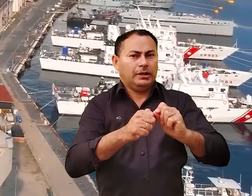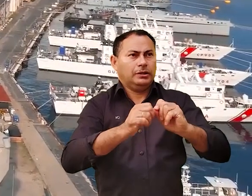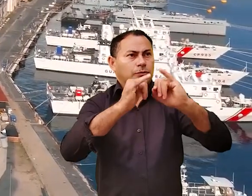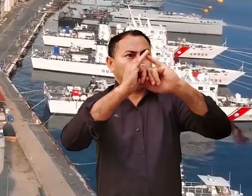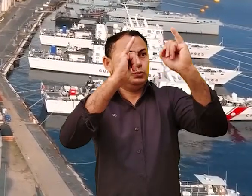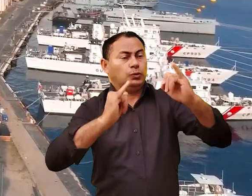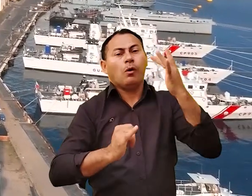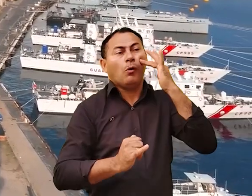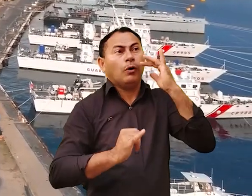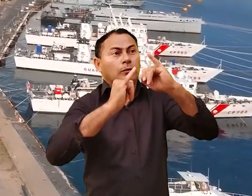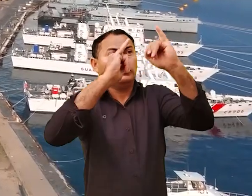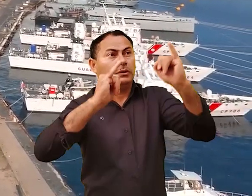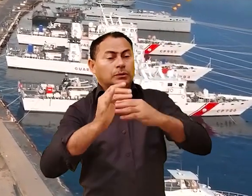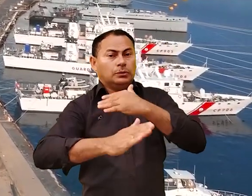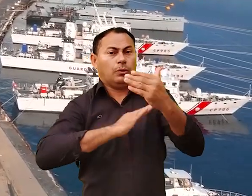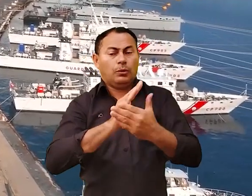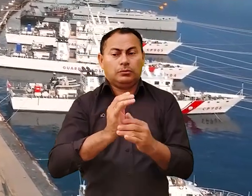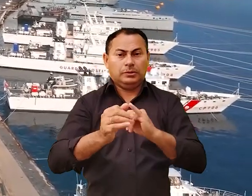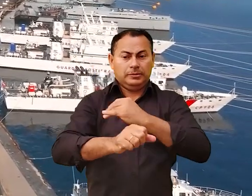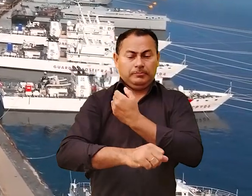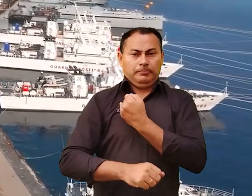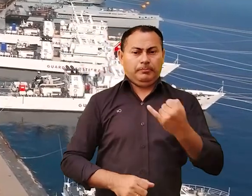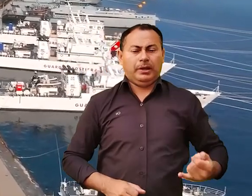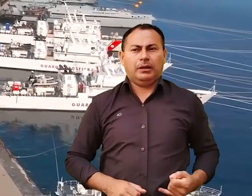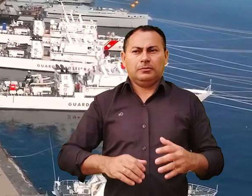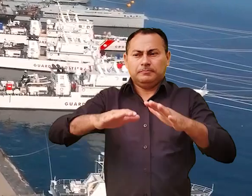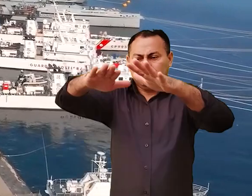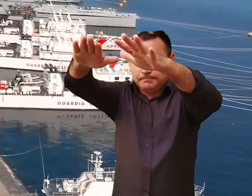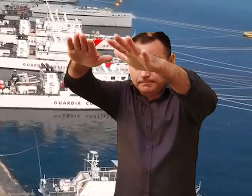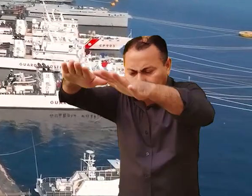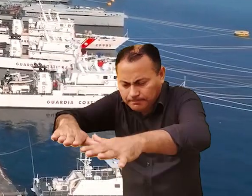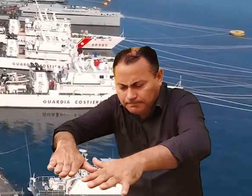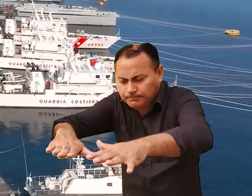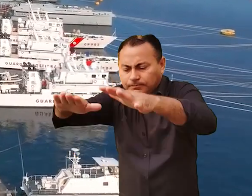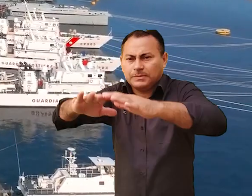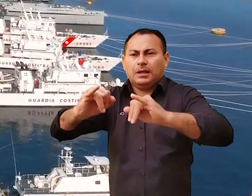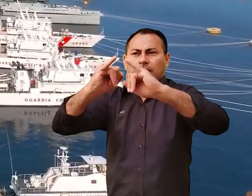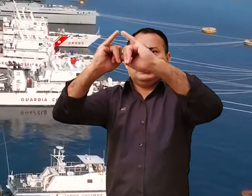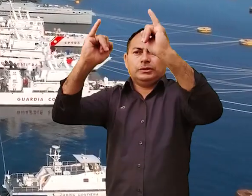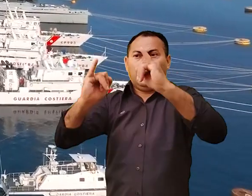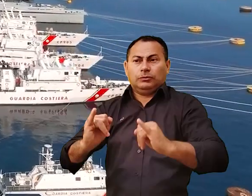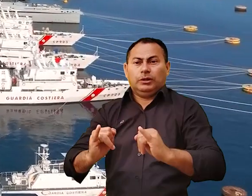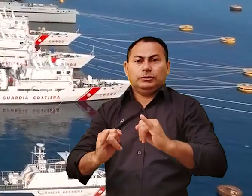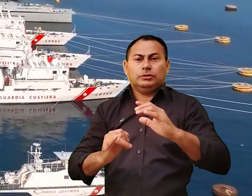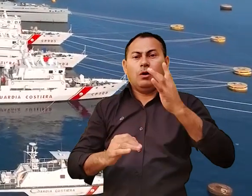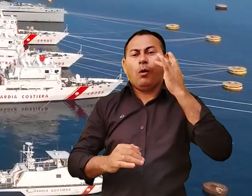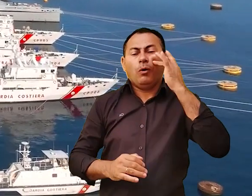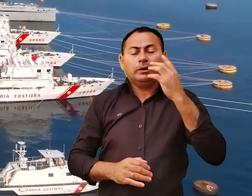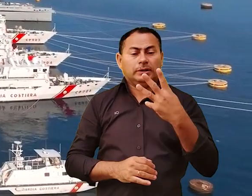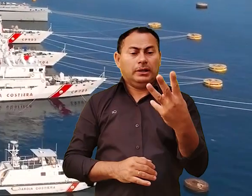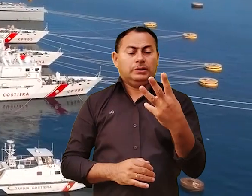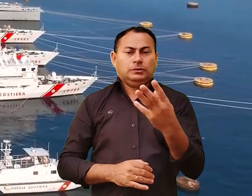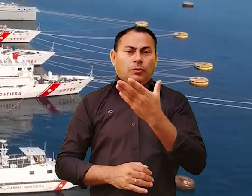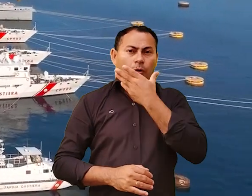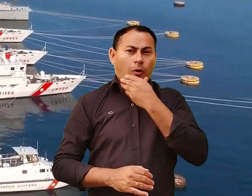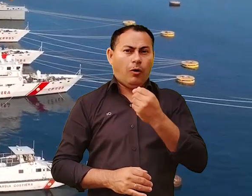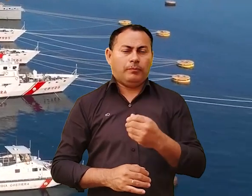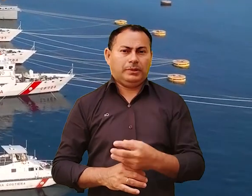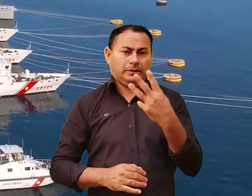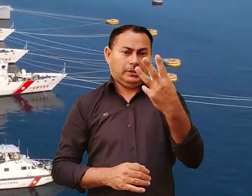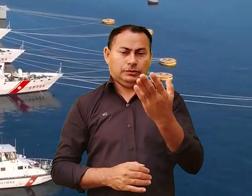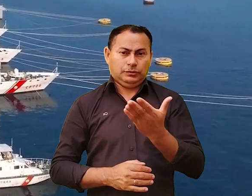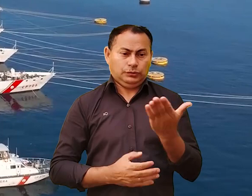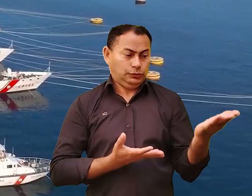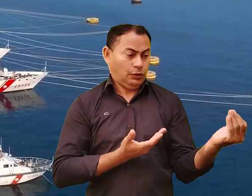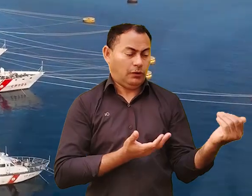ouro gigante e ordenou que todos em seu império se curvassem e adorassem aquela estátua, esses três homens, esses